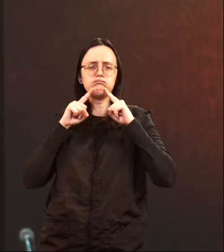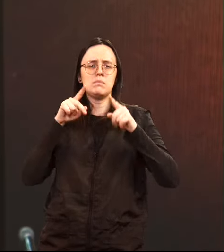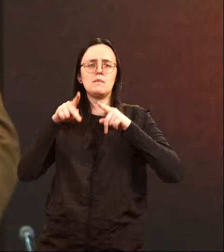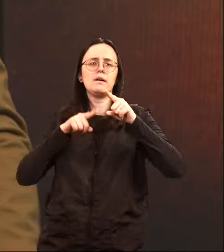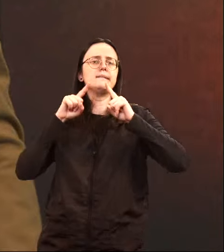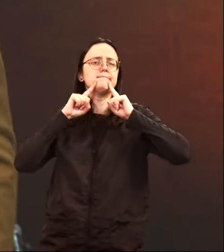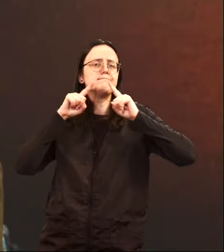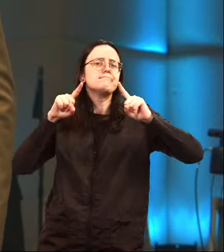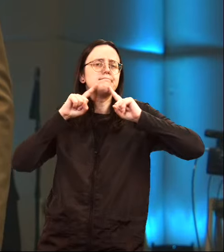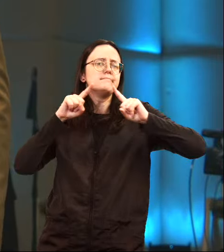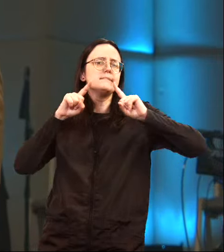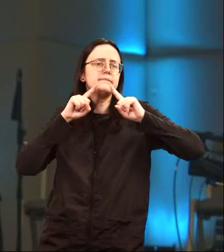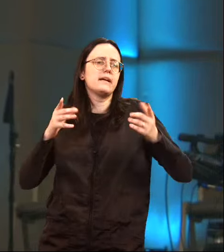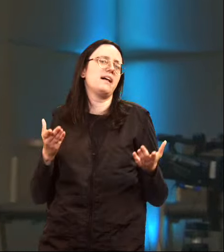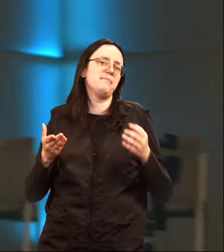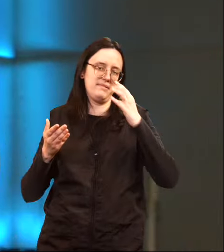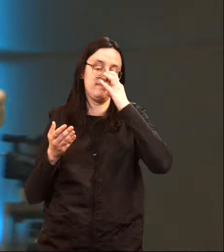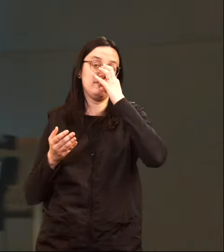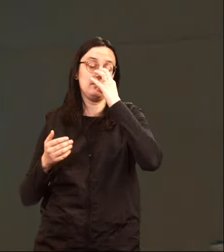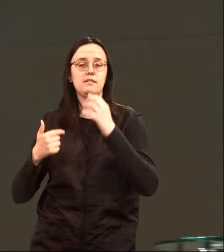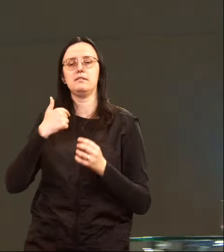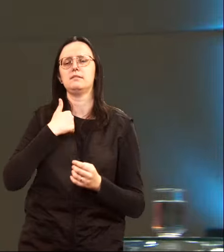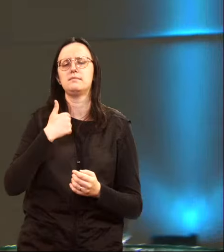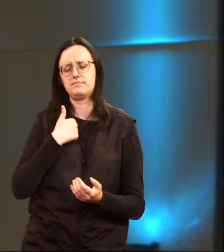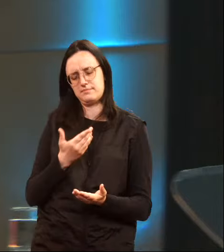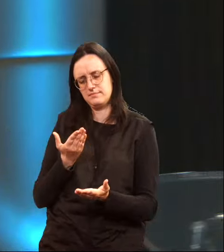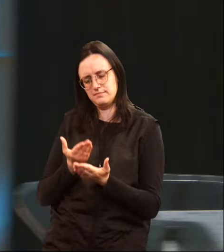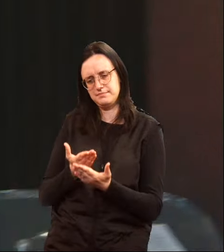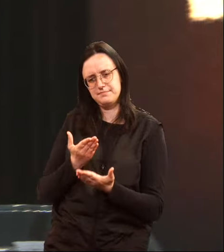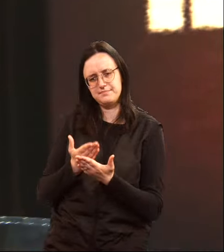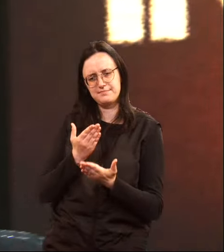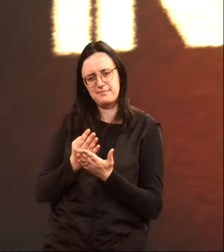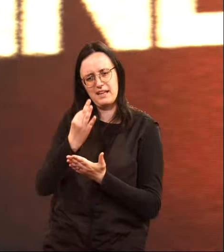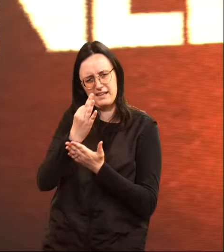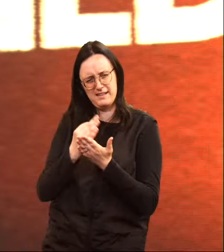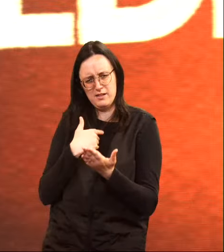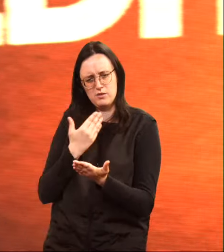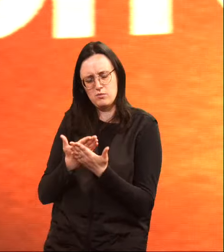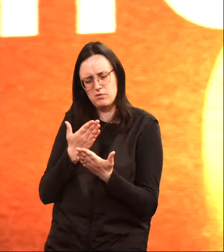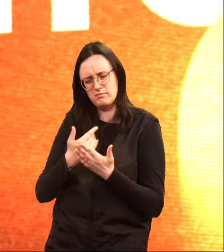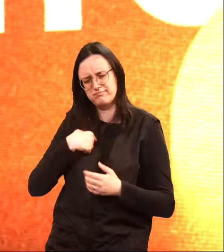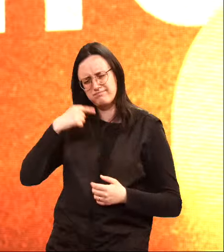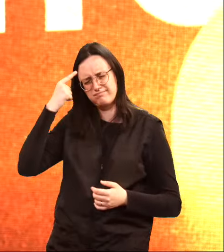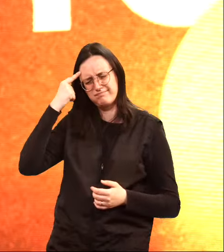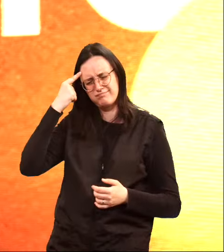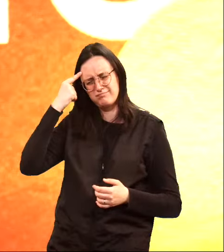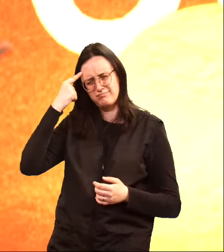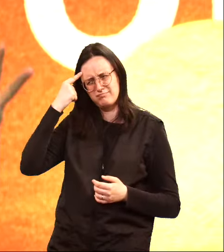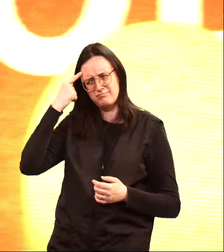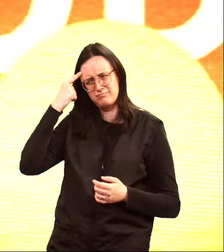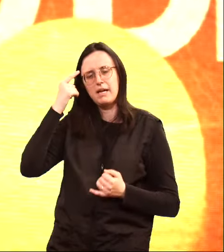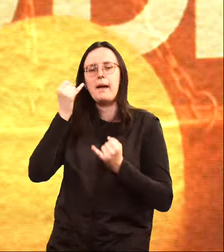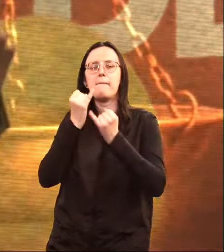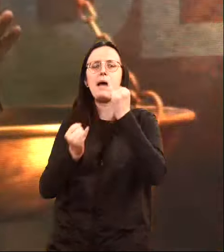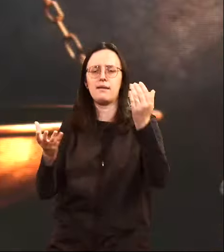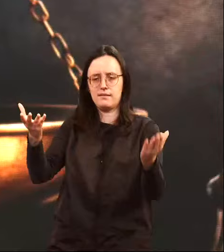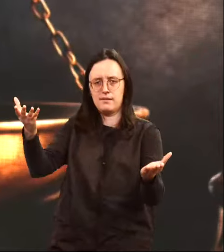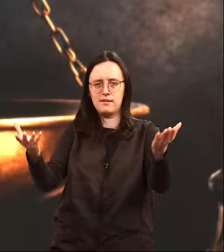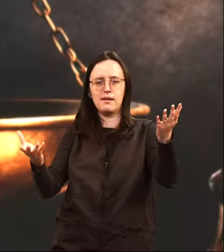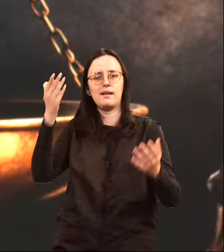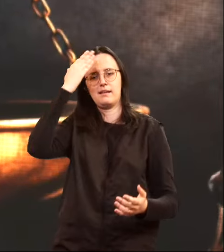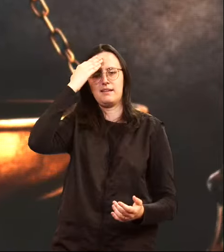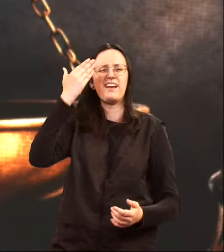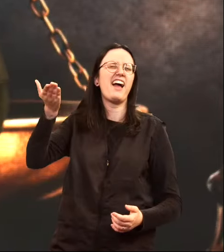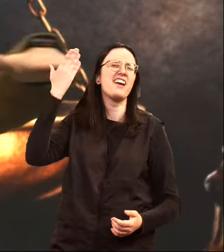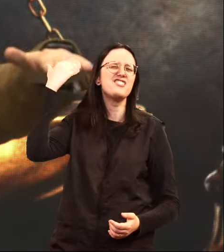murmuração. E quando eu estava estudando esse texto, me veio assim uma imagem de uma balança. Sabe aquelas